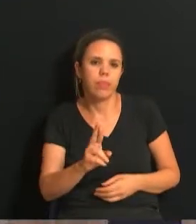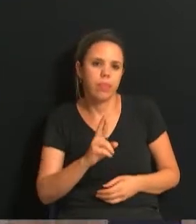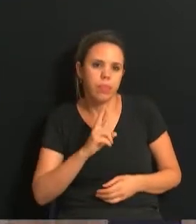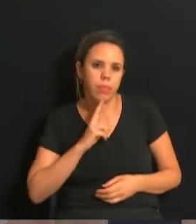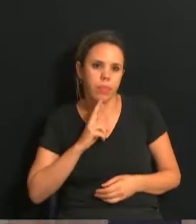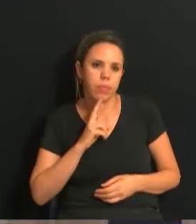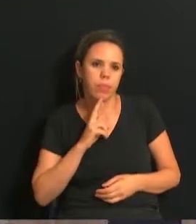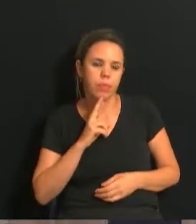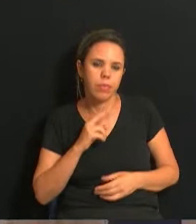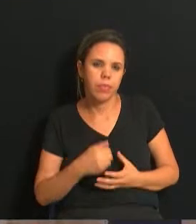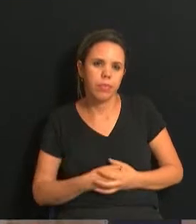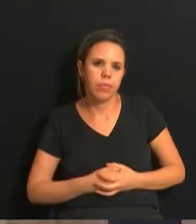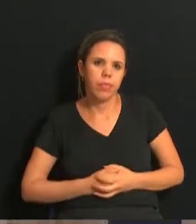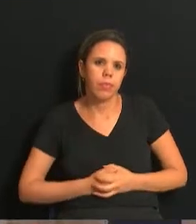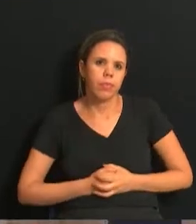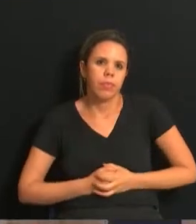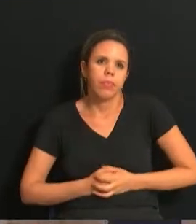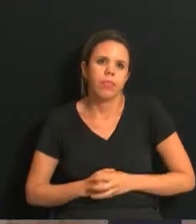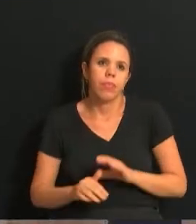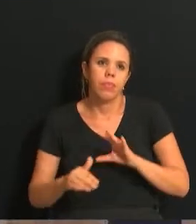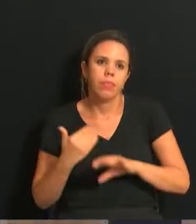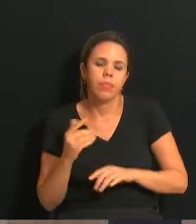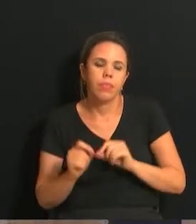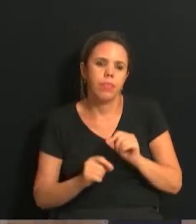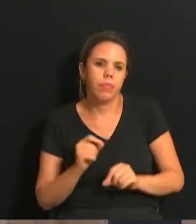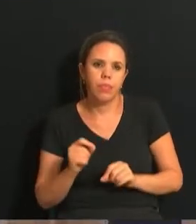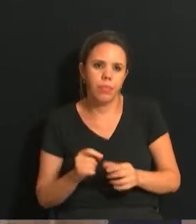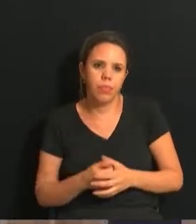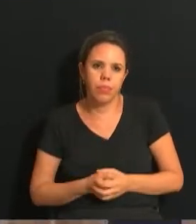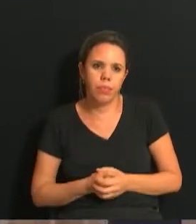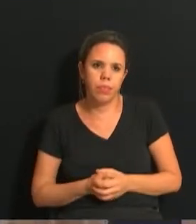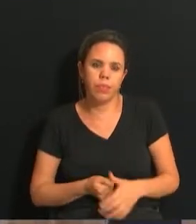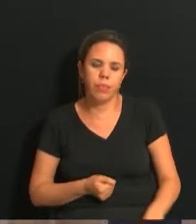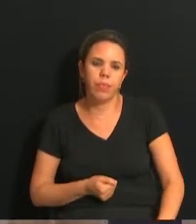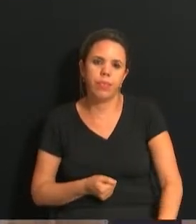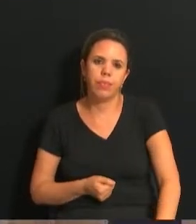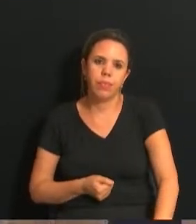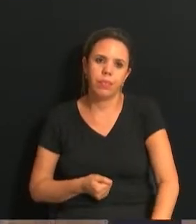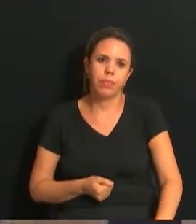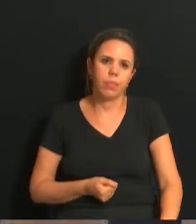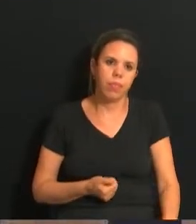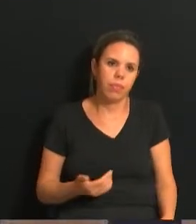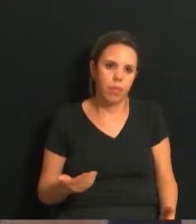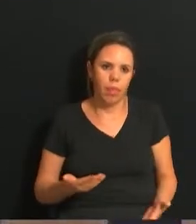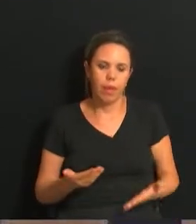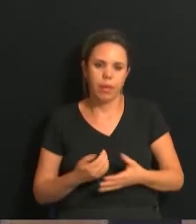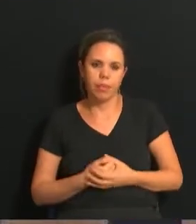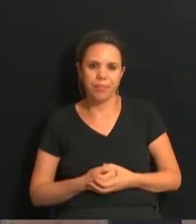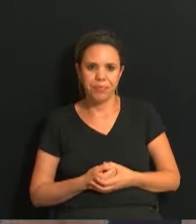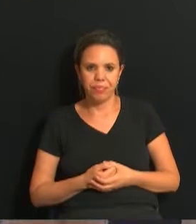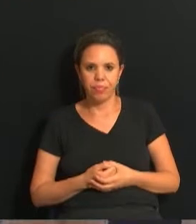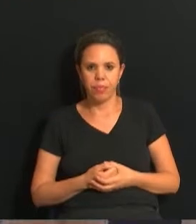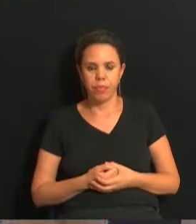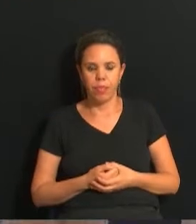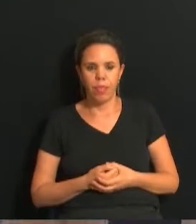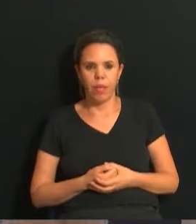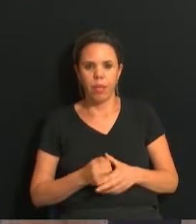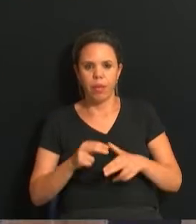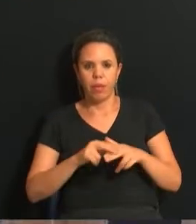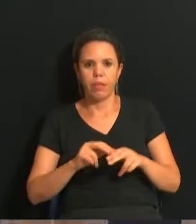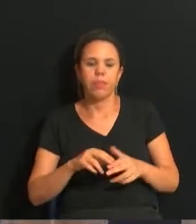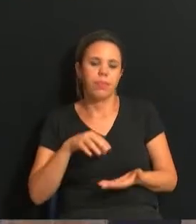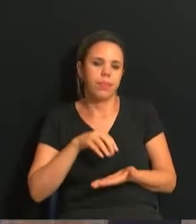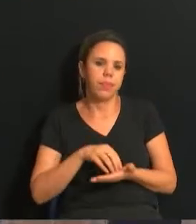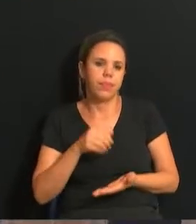foi enviada foi uma resposta de que hoje os boletins que oriundos da Delegacia da